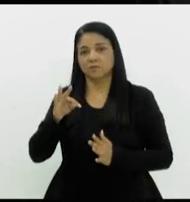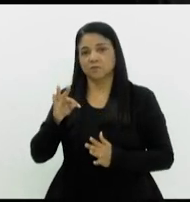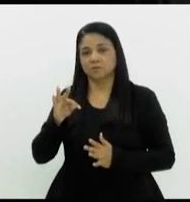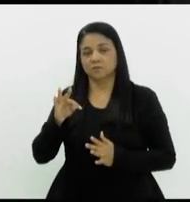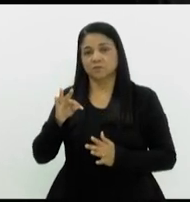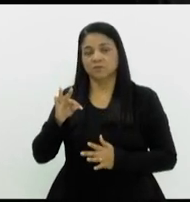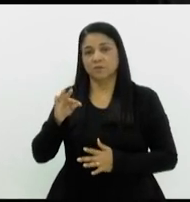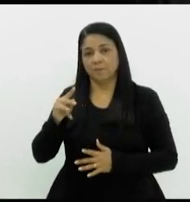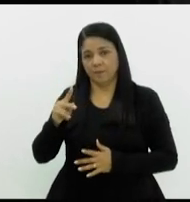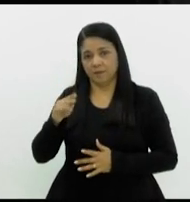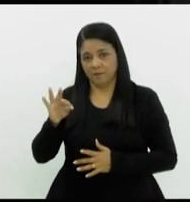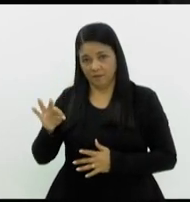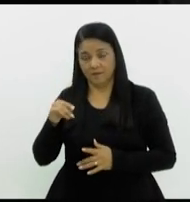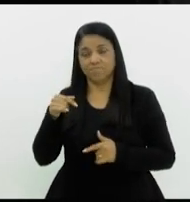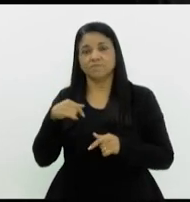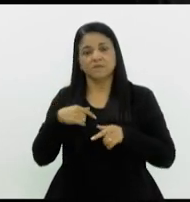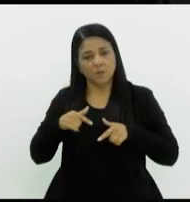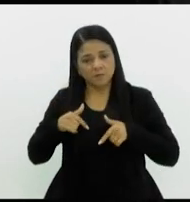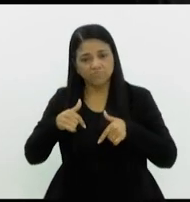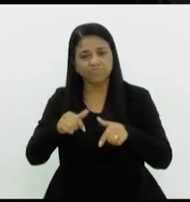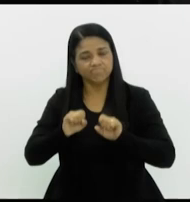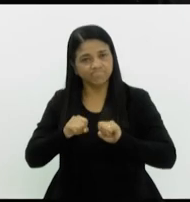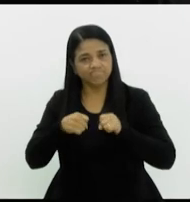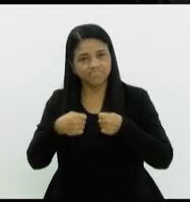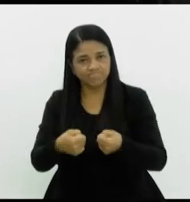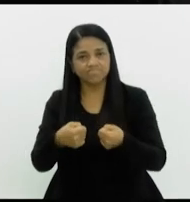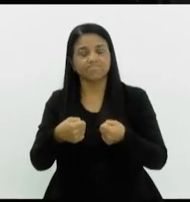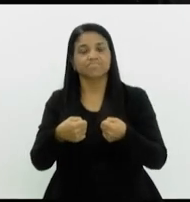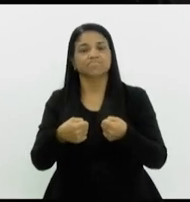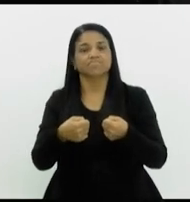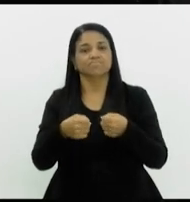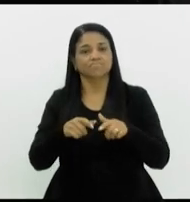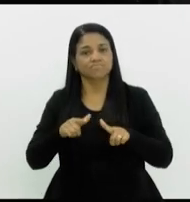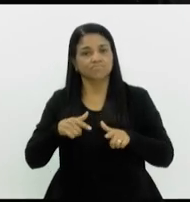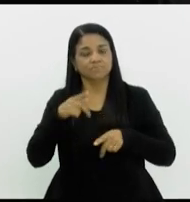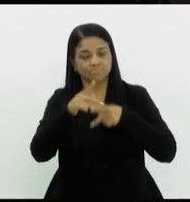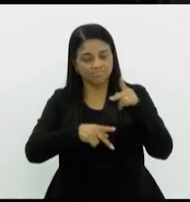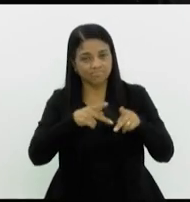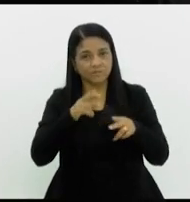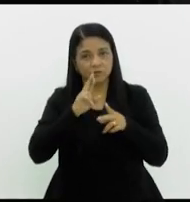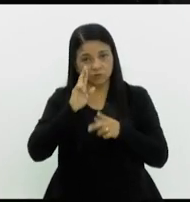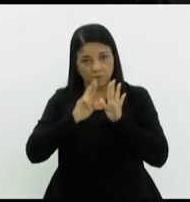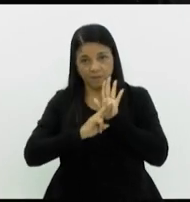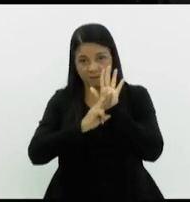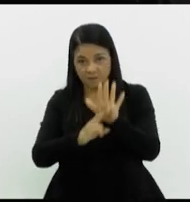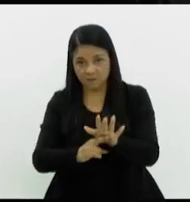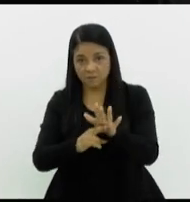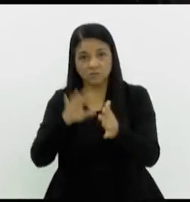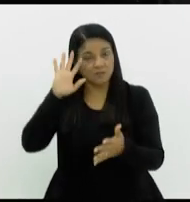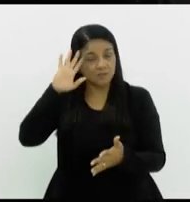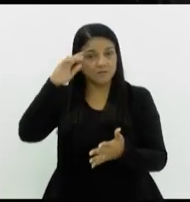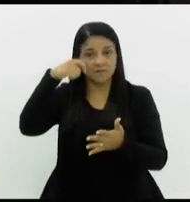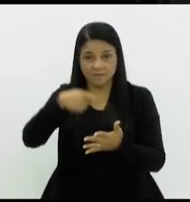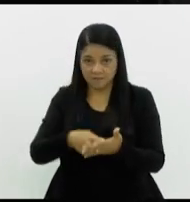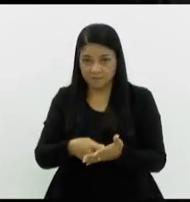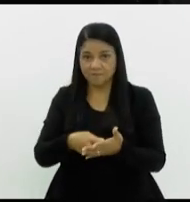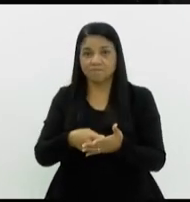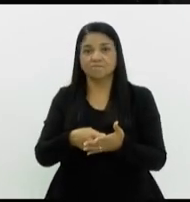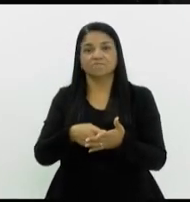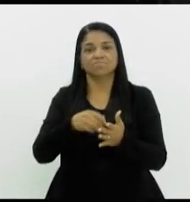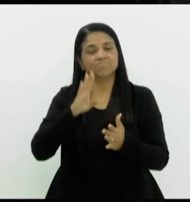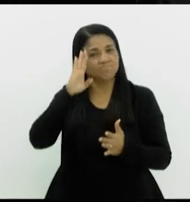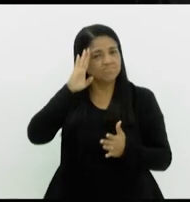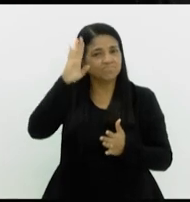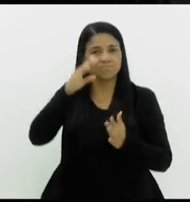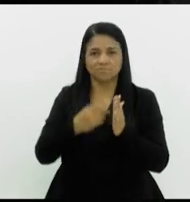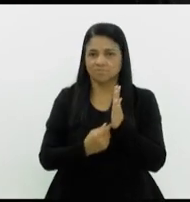participação ativa da população e dos seus representantes na definição das prioridades do orçamento